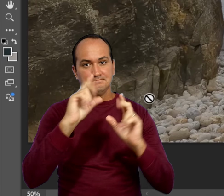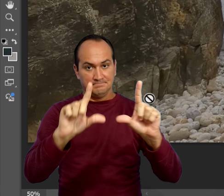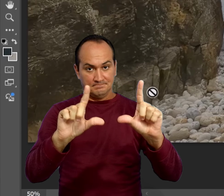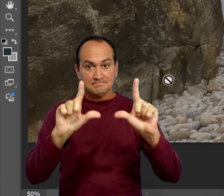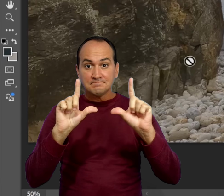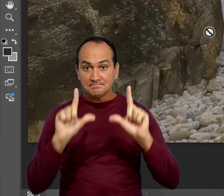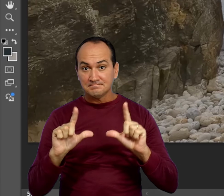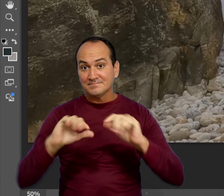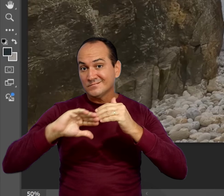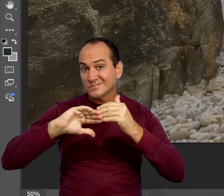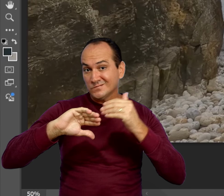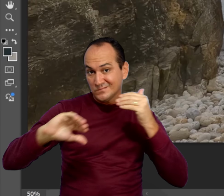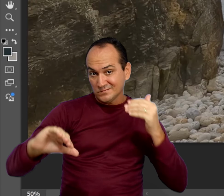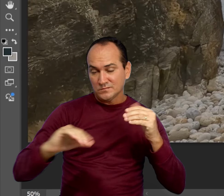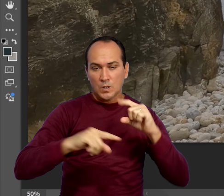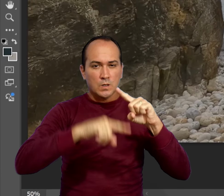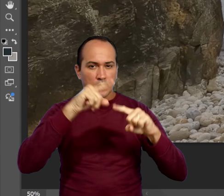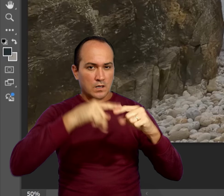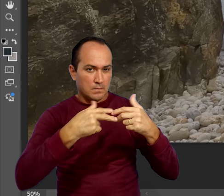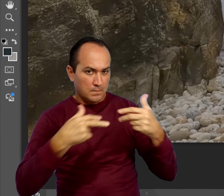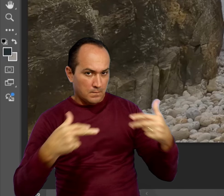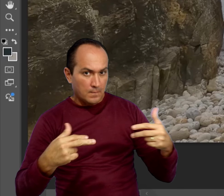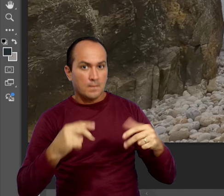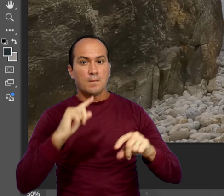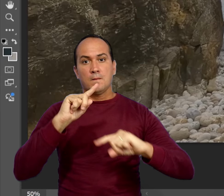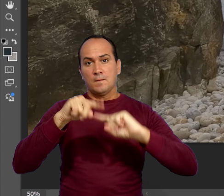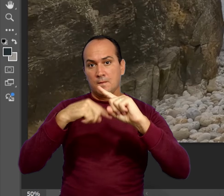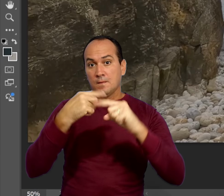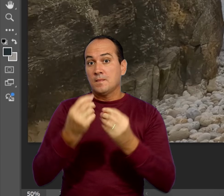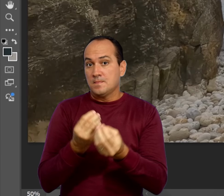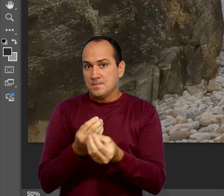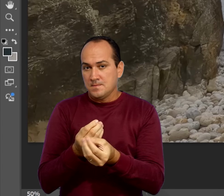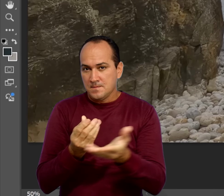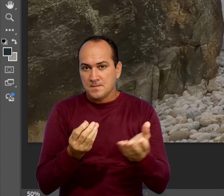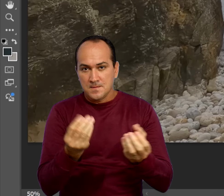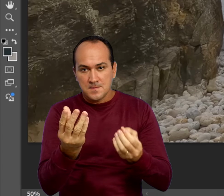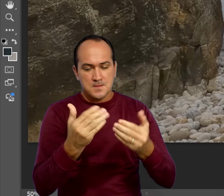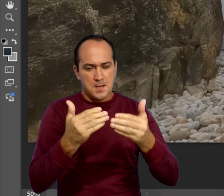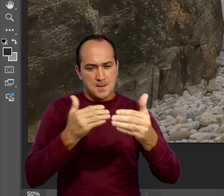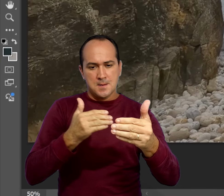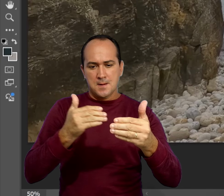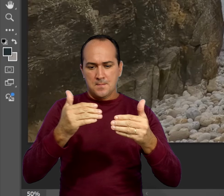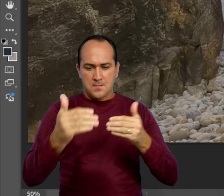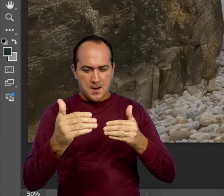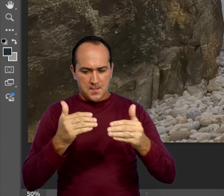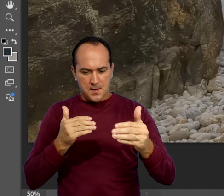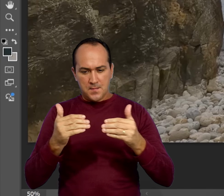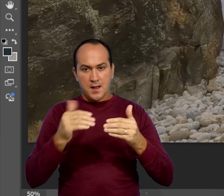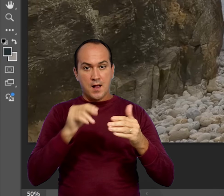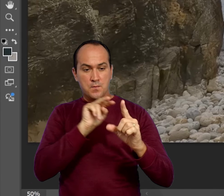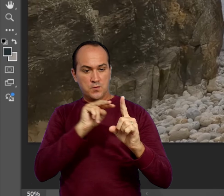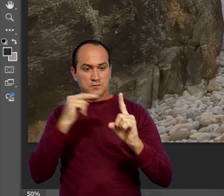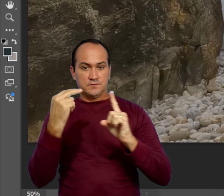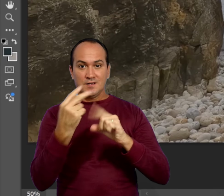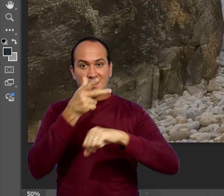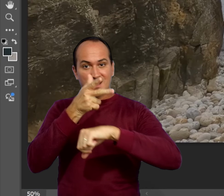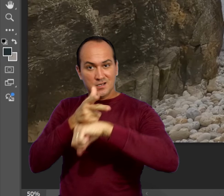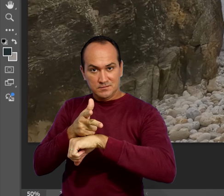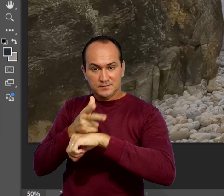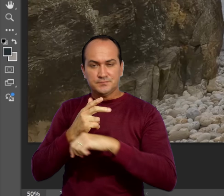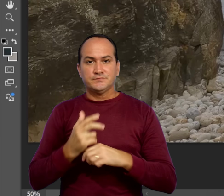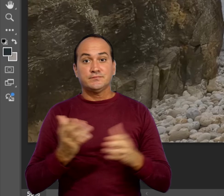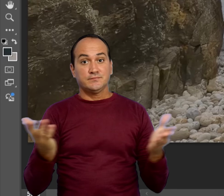Recortar essa cena, separar aqui os elementos para que a gente possa dispô-los em diferentes profundidades em relação ao ponto de vista